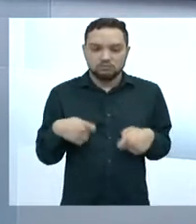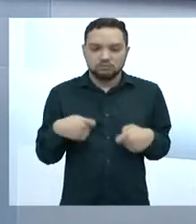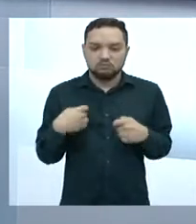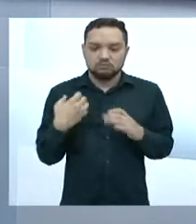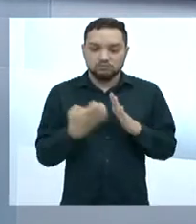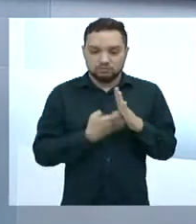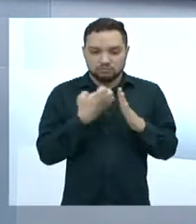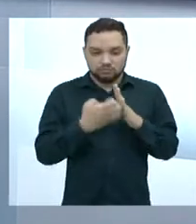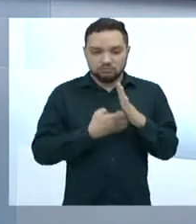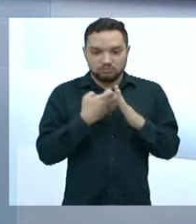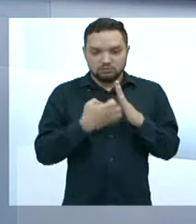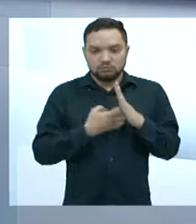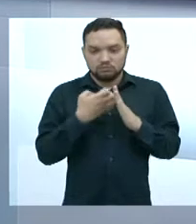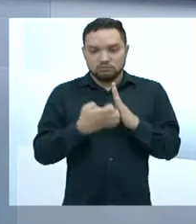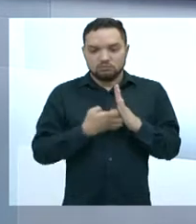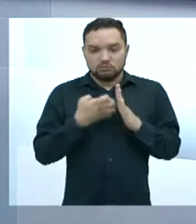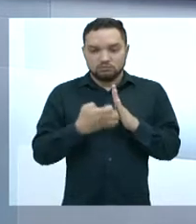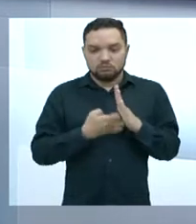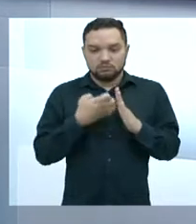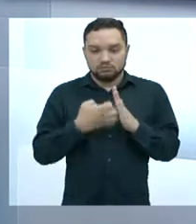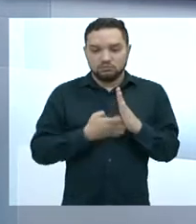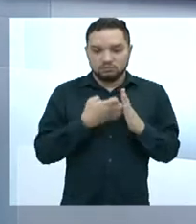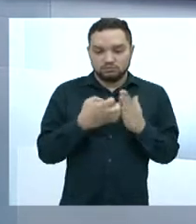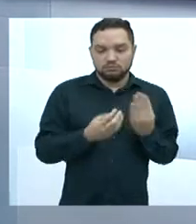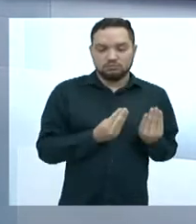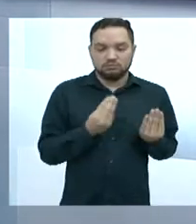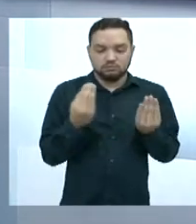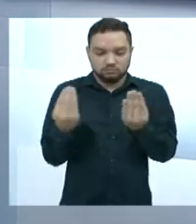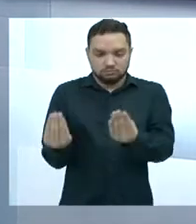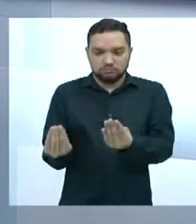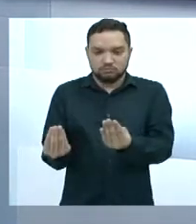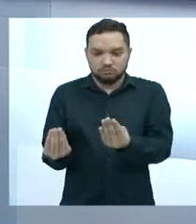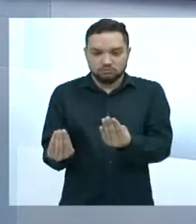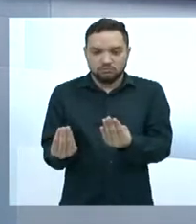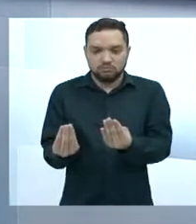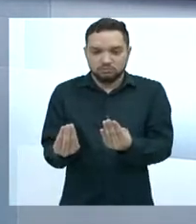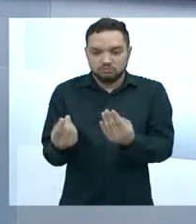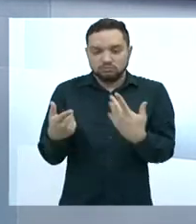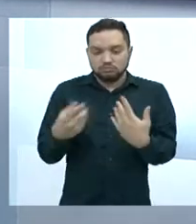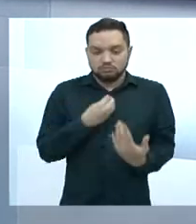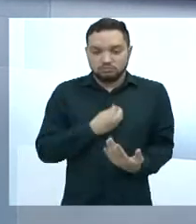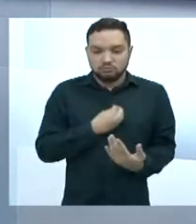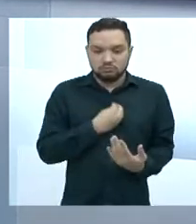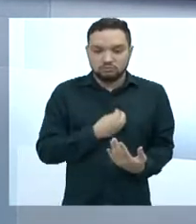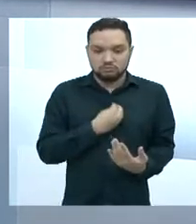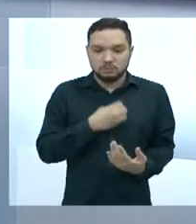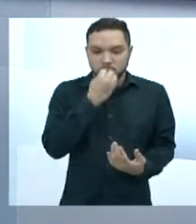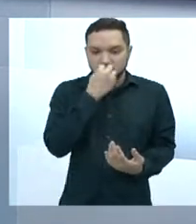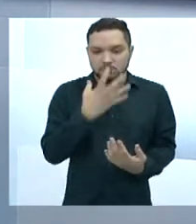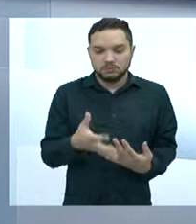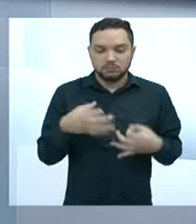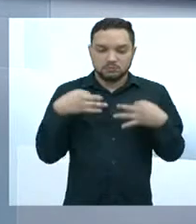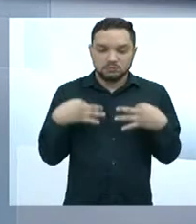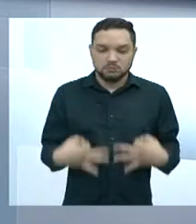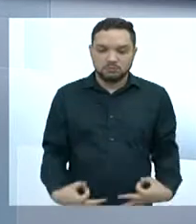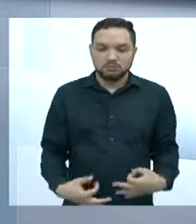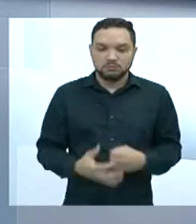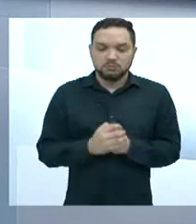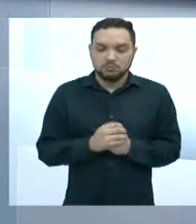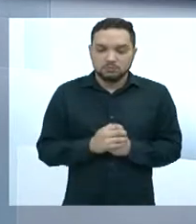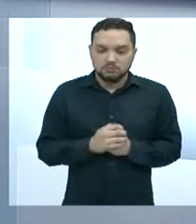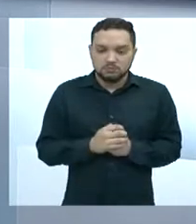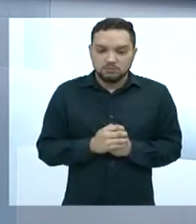empresa distribuidora, mas levar este benefício é levar dignidade, é levar acesso